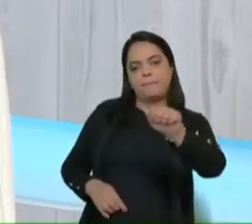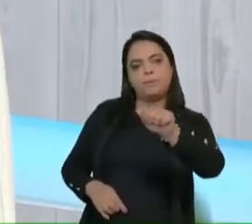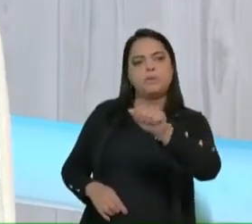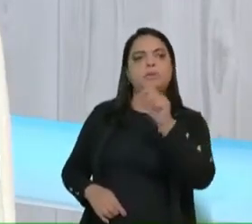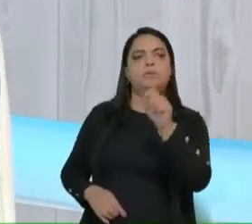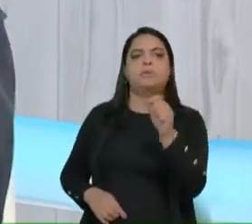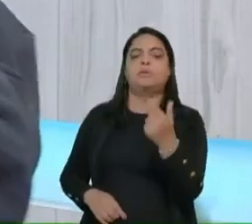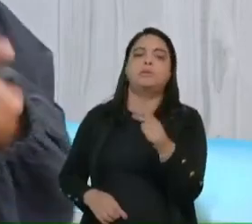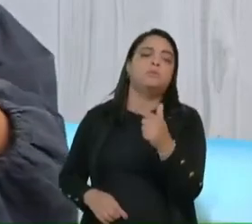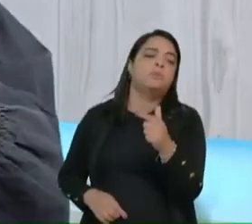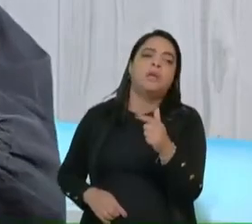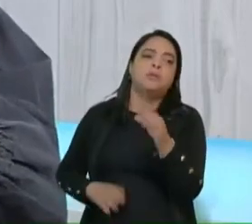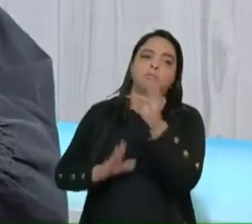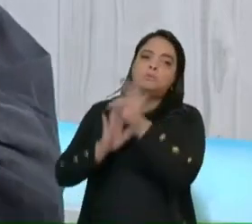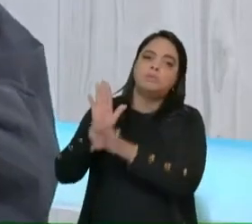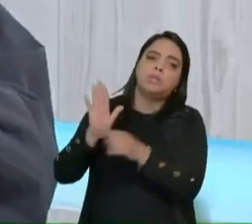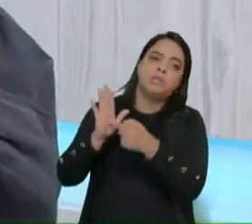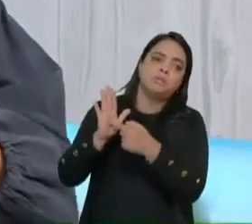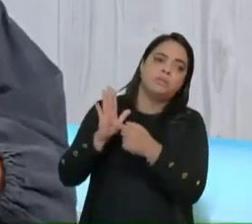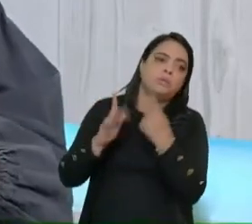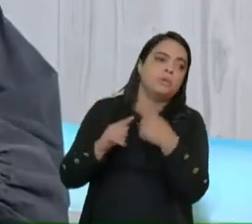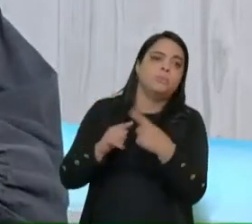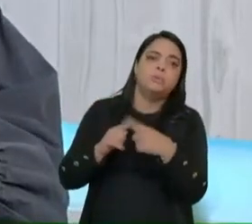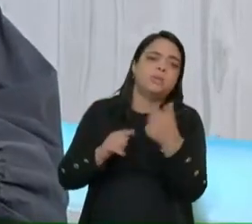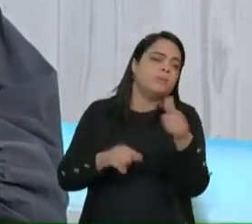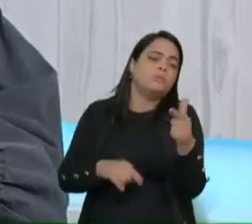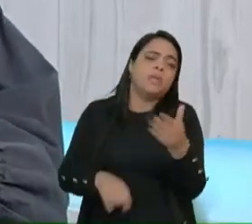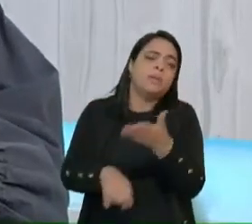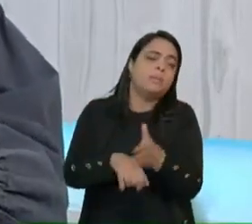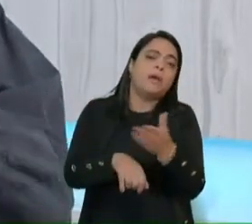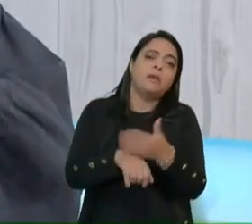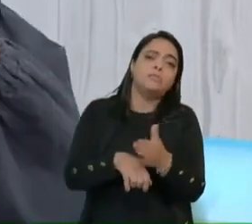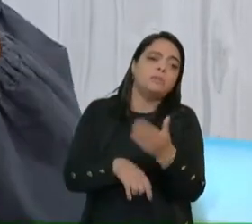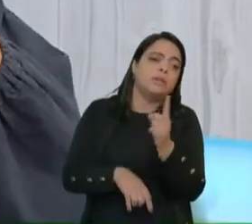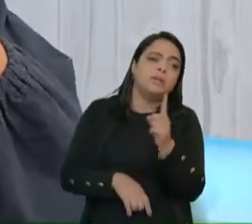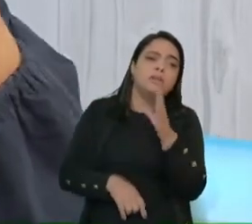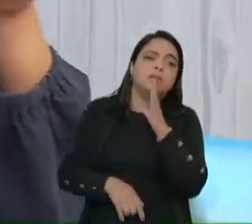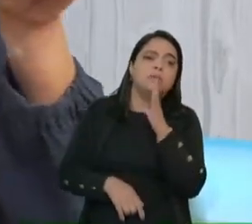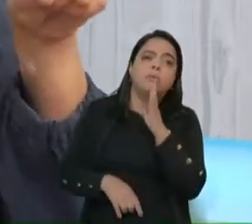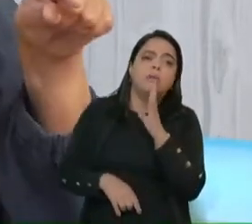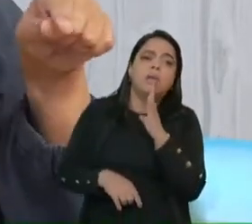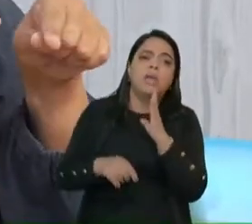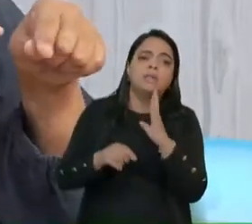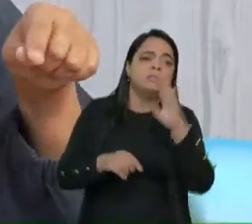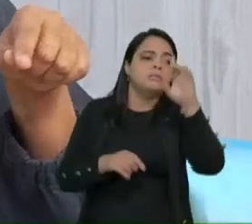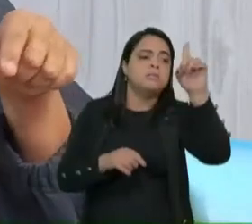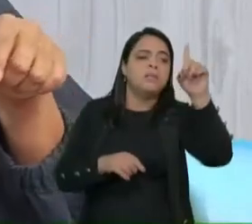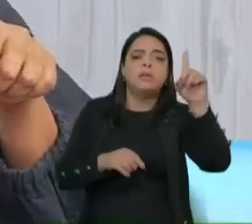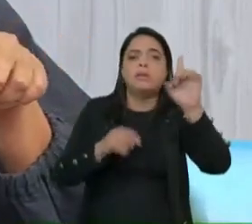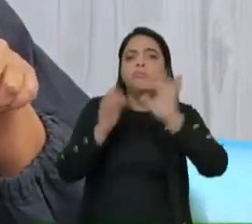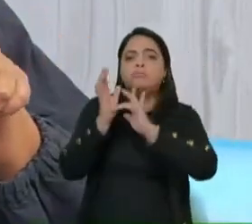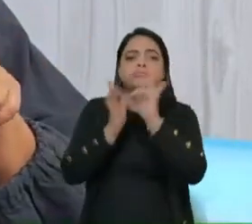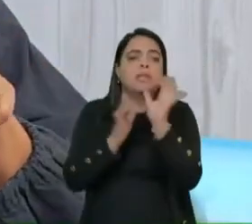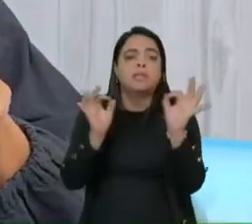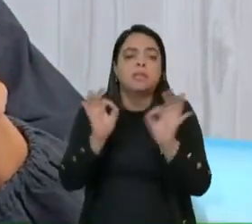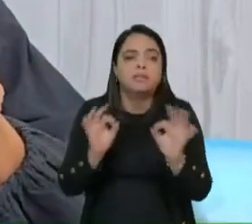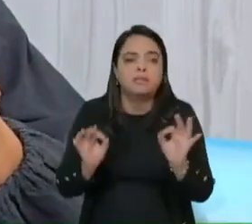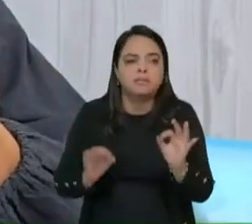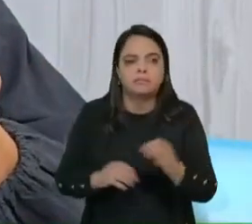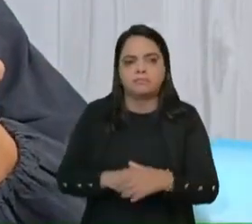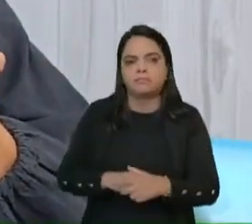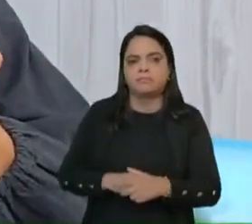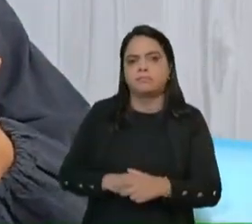textos porque não tem conhecimento não tem essa prática né tem essa experiência de